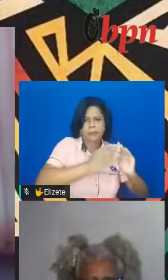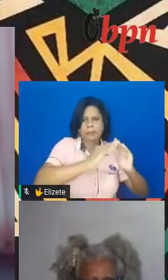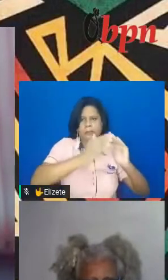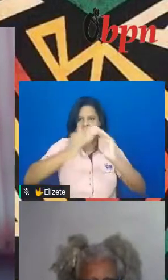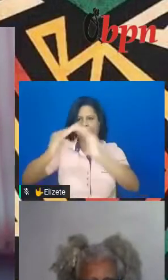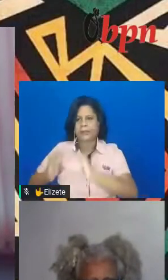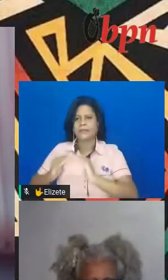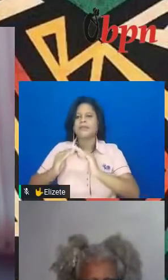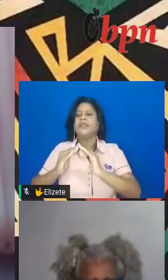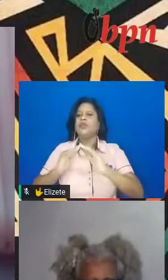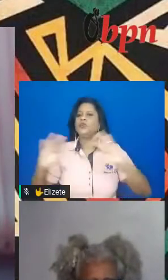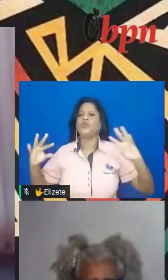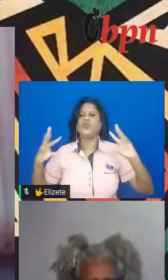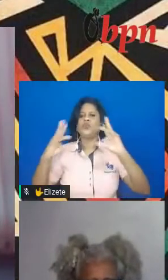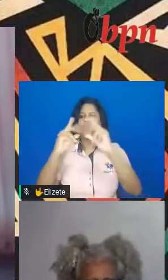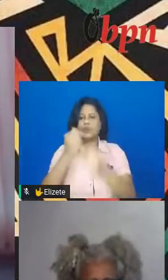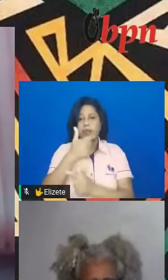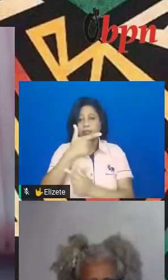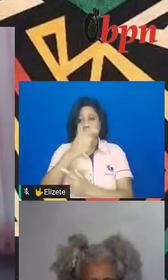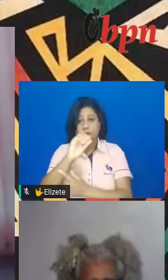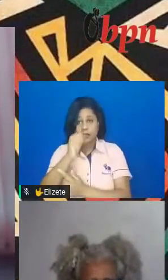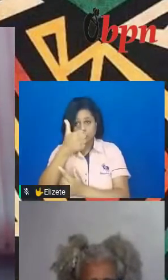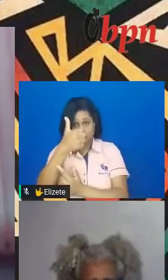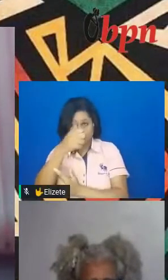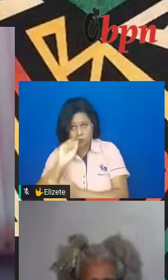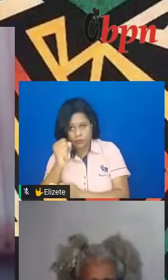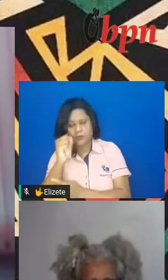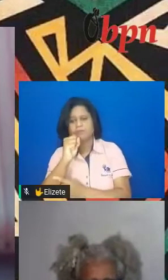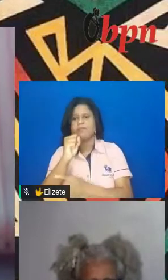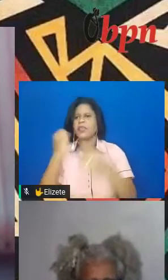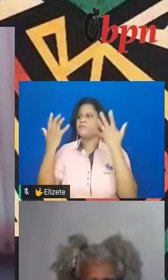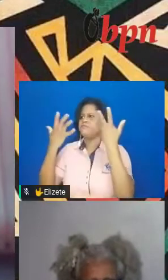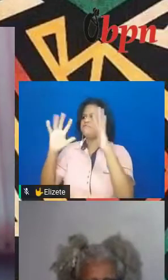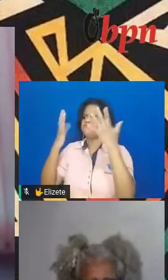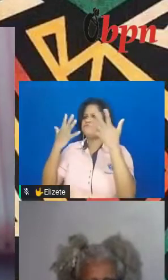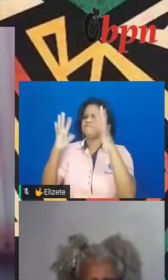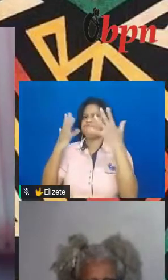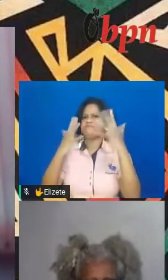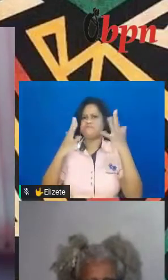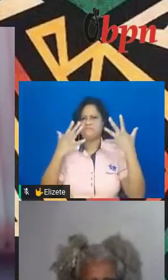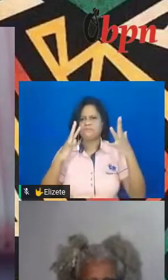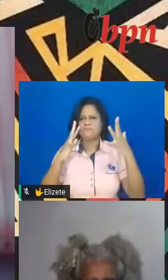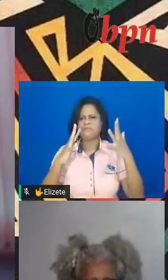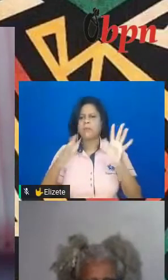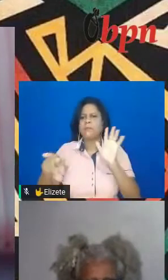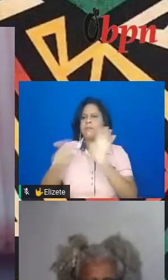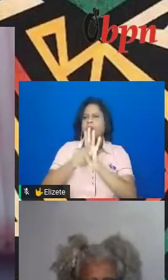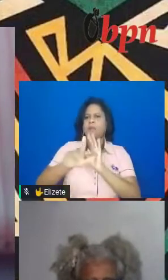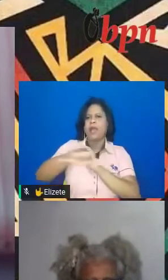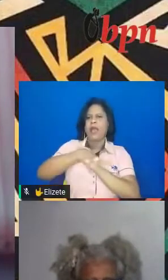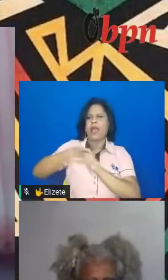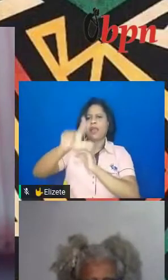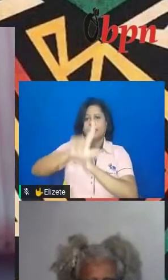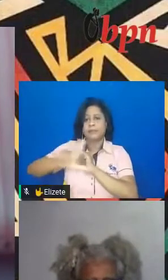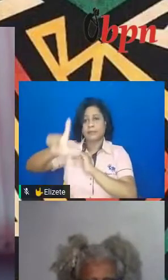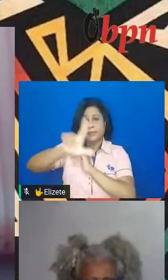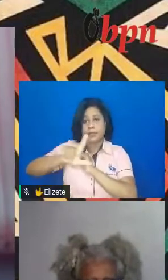Aleixo, tudo isso em 2018. Foi a escritora homenageada em diversas feiras literárias. A mãe de